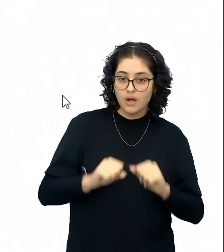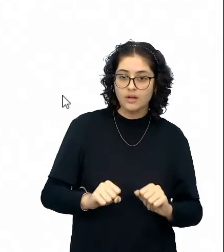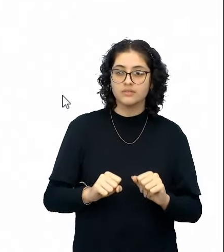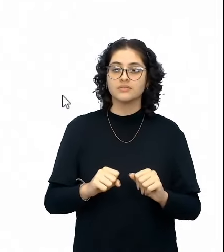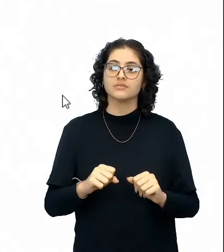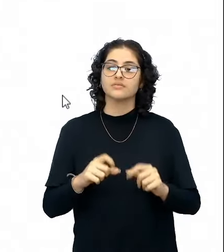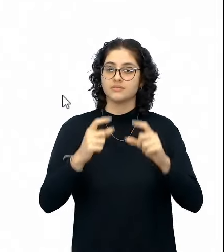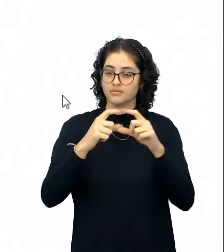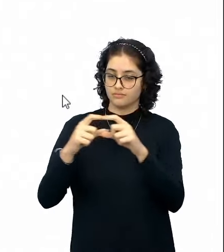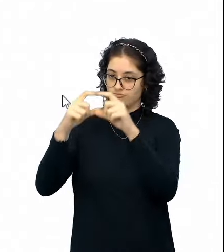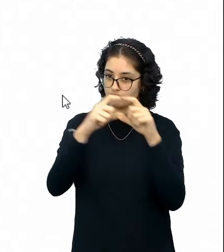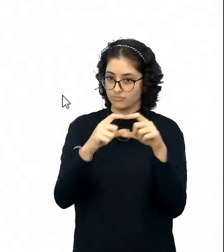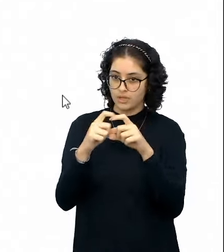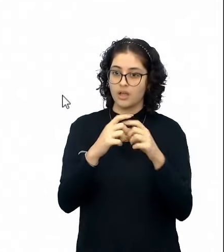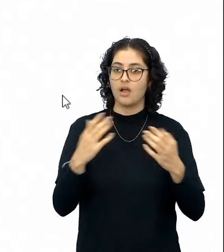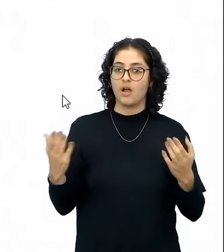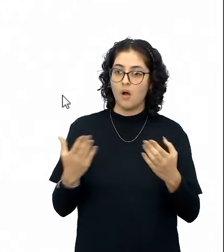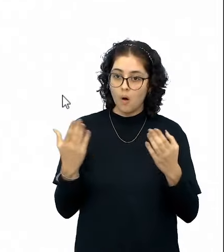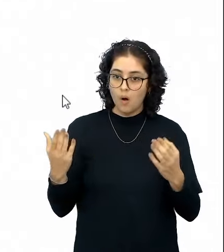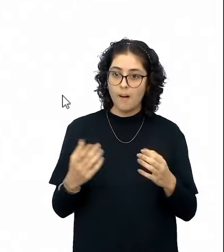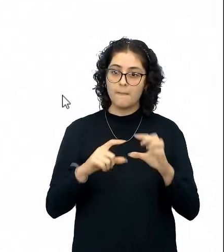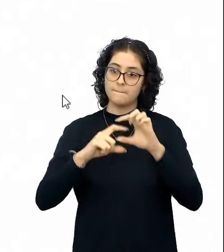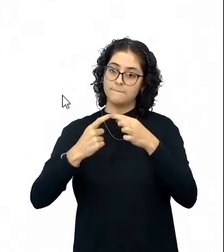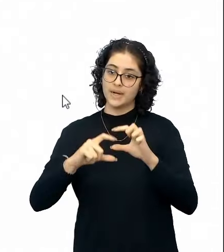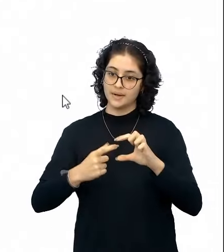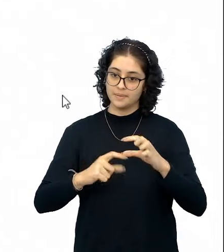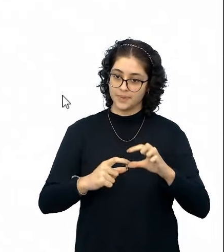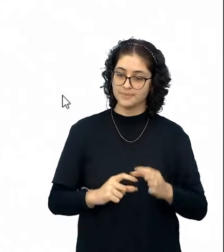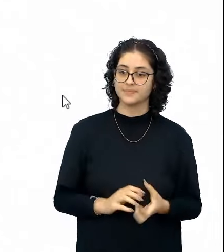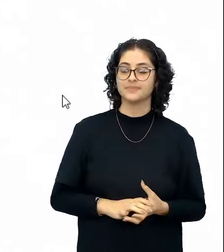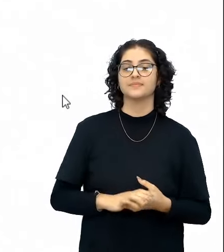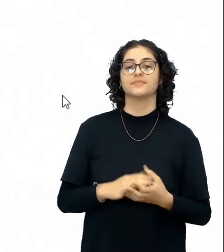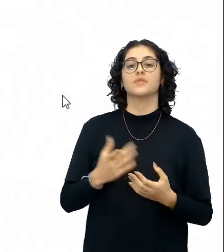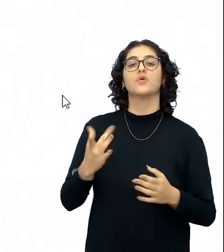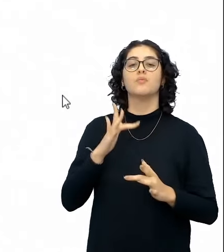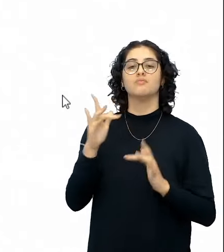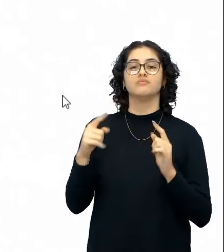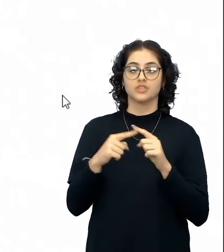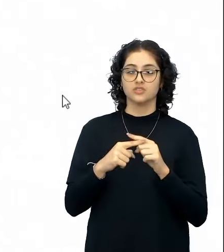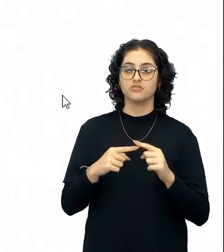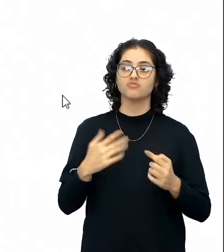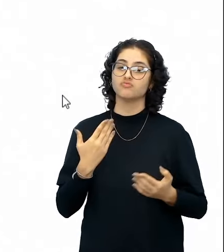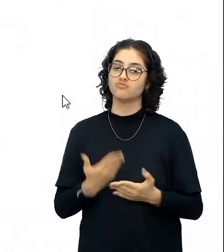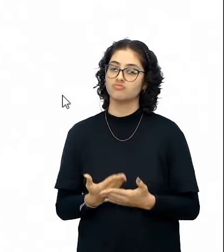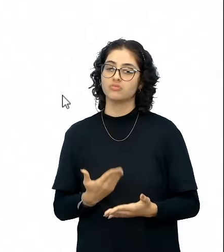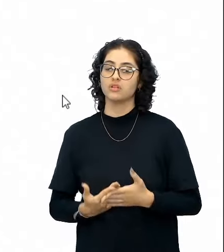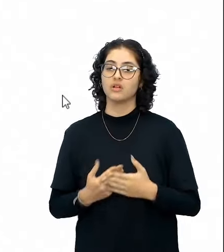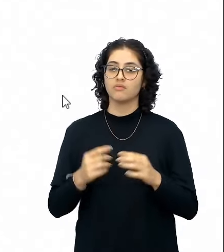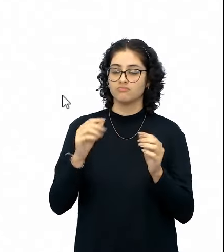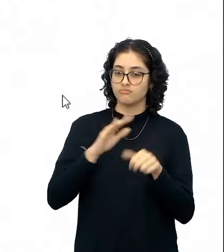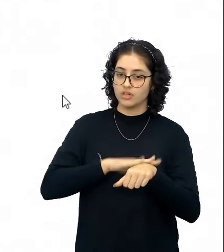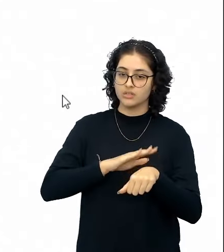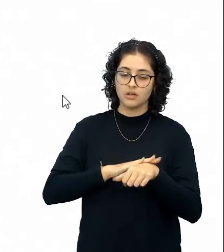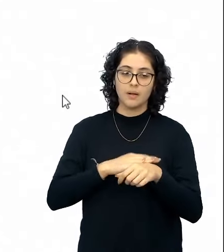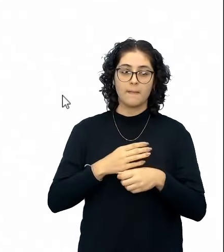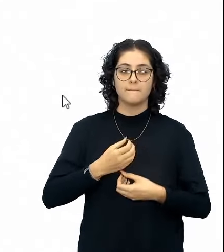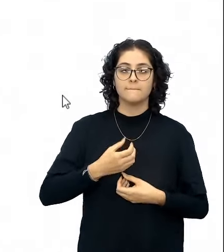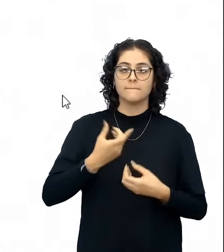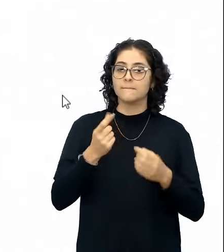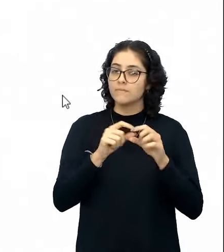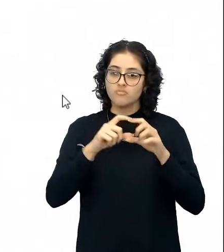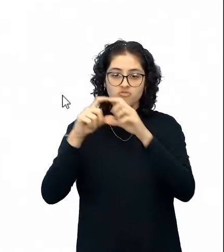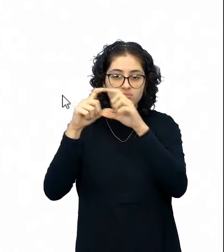compomos essa tríade com os memes. Objetivo da aula, produzir poemas, tirinhas e memes que